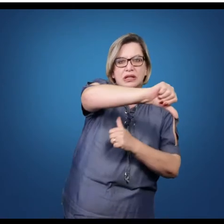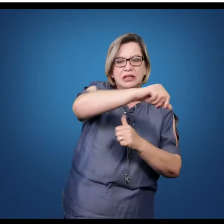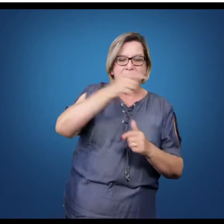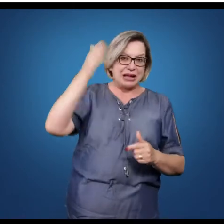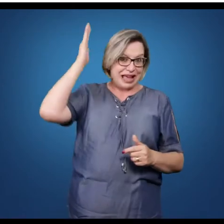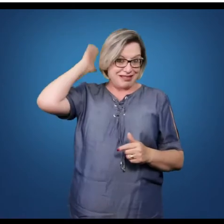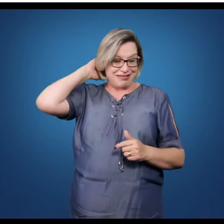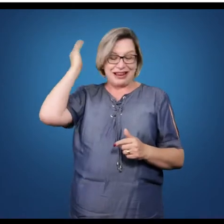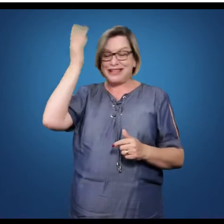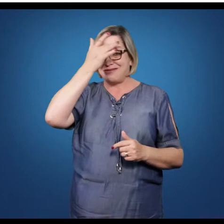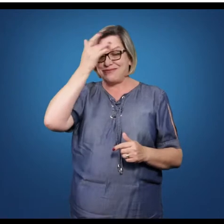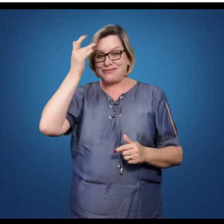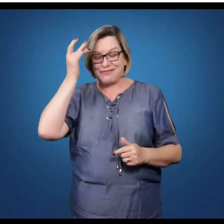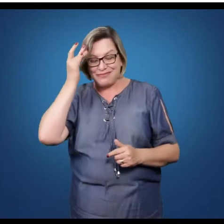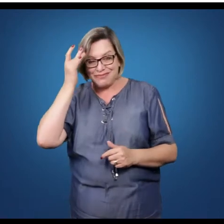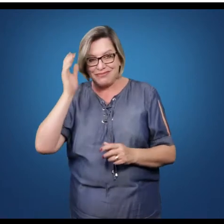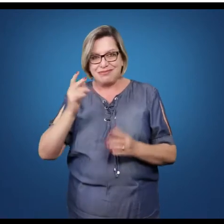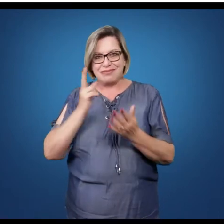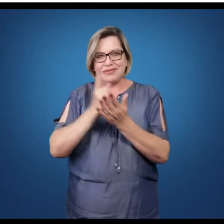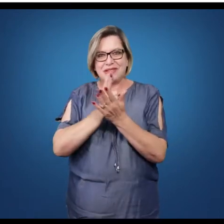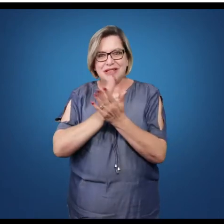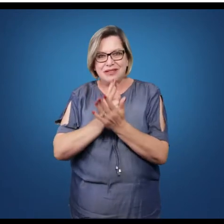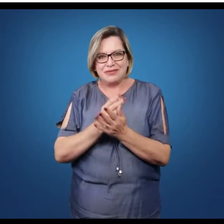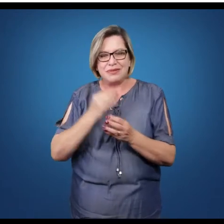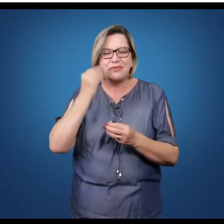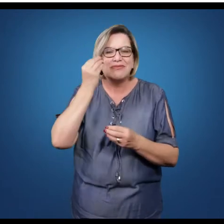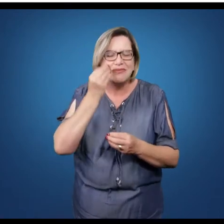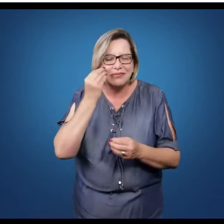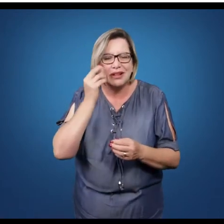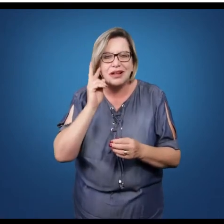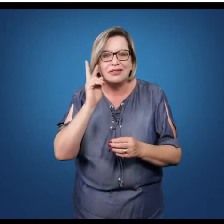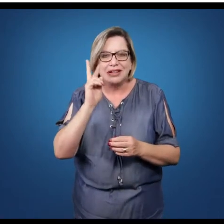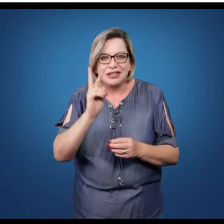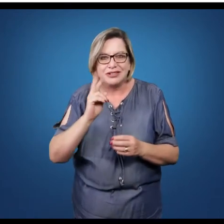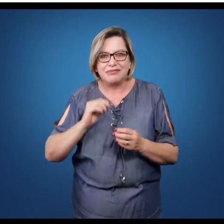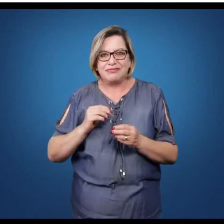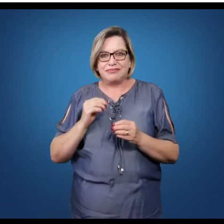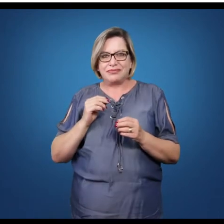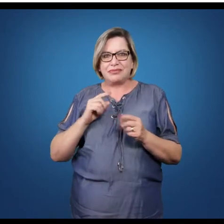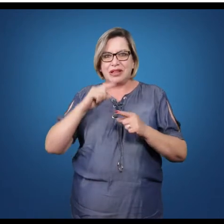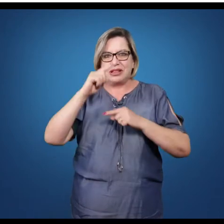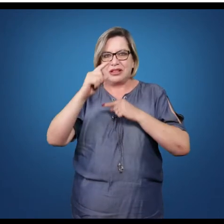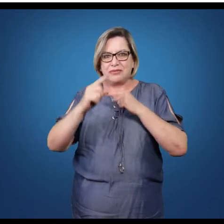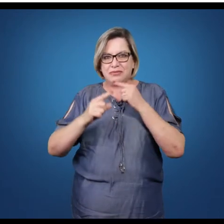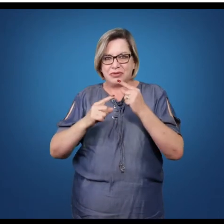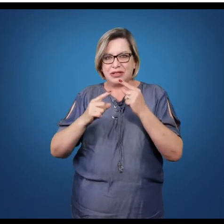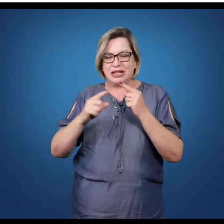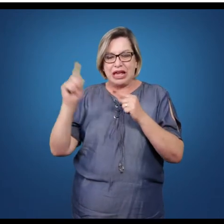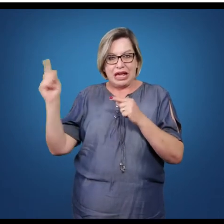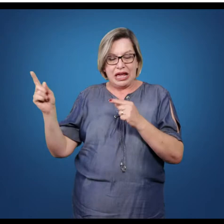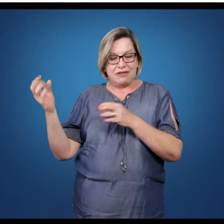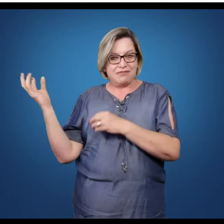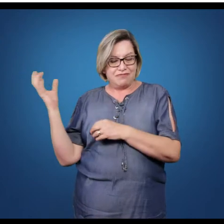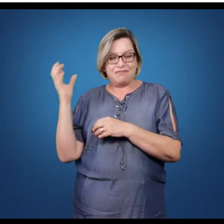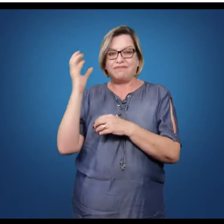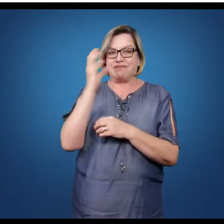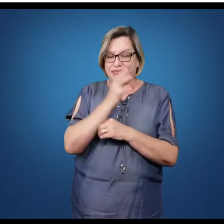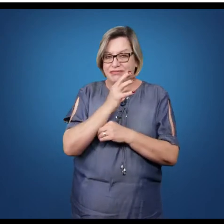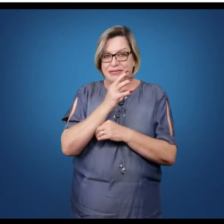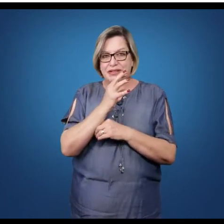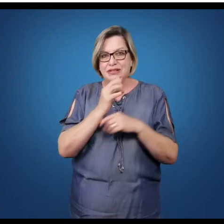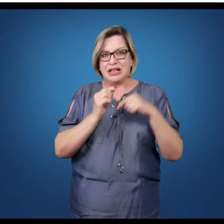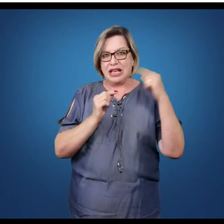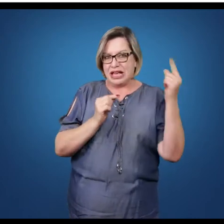do companheiro. Então vamos simular, porque daí você, o Diego vai passar a bola